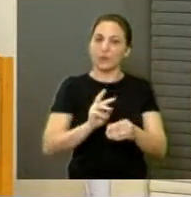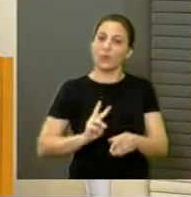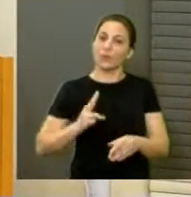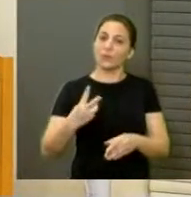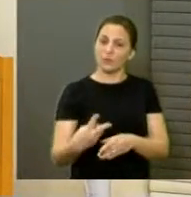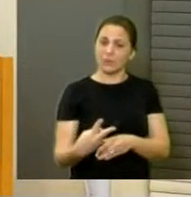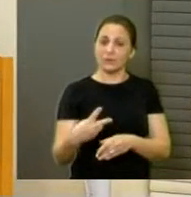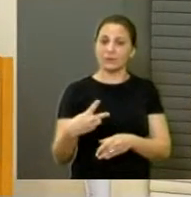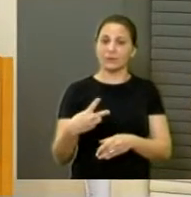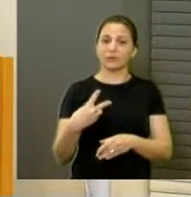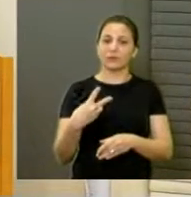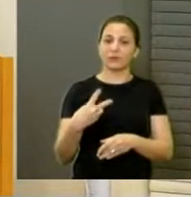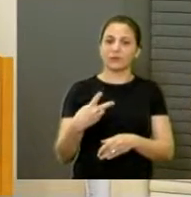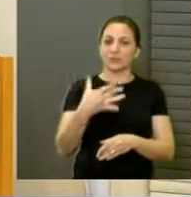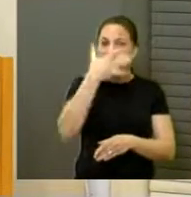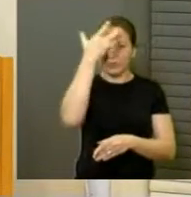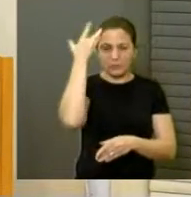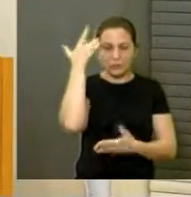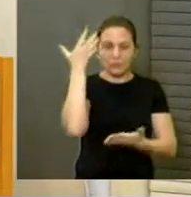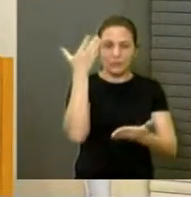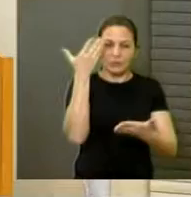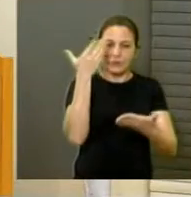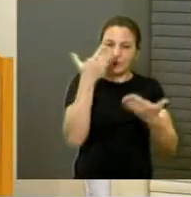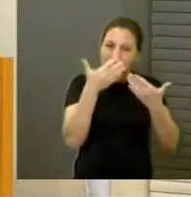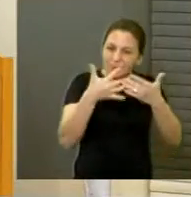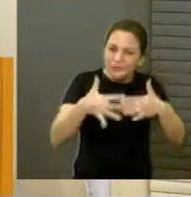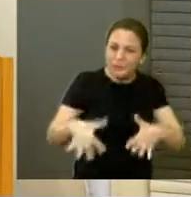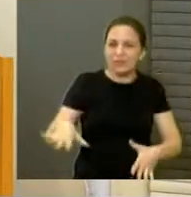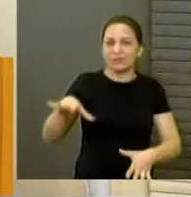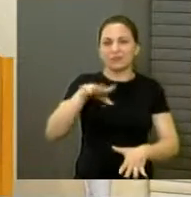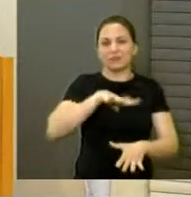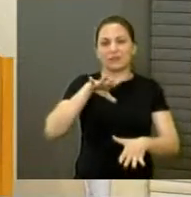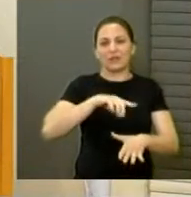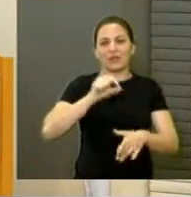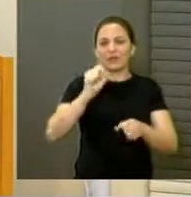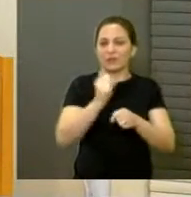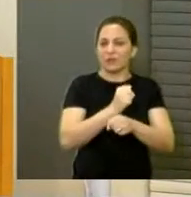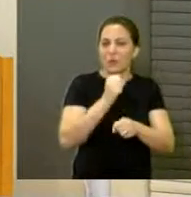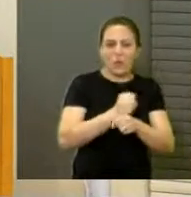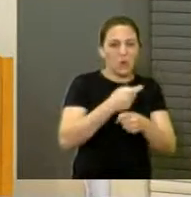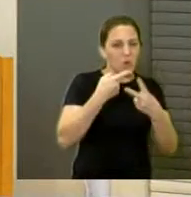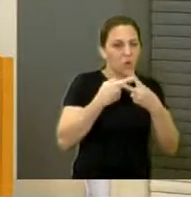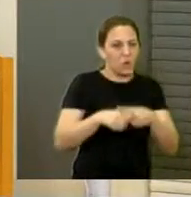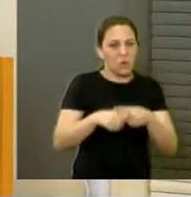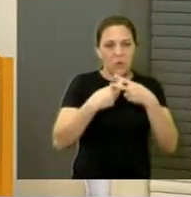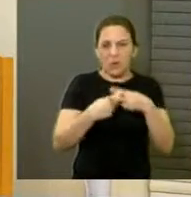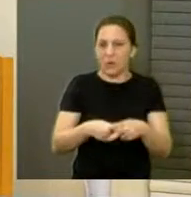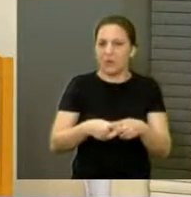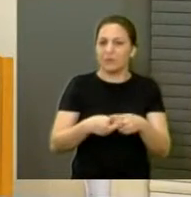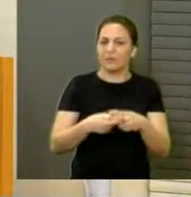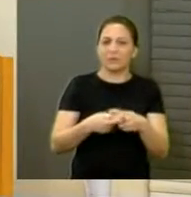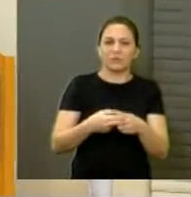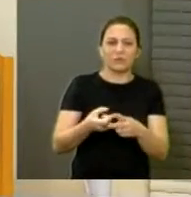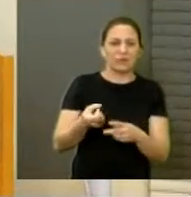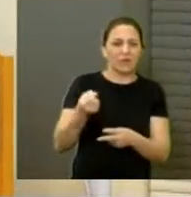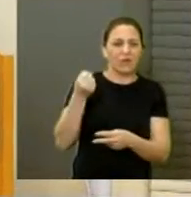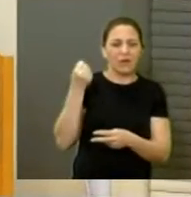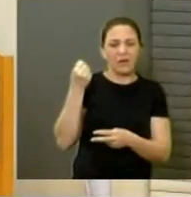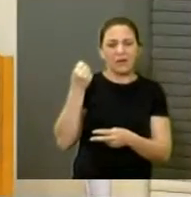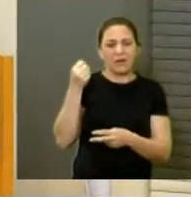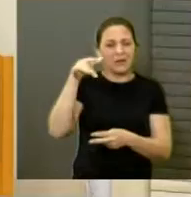reconheça. Alguém que destruiu a cidade, acabou, não fez uma reforma, só ferrou o povo.